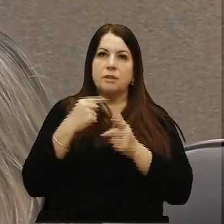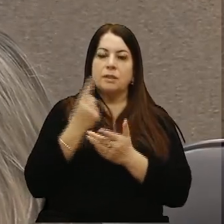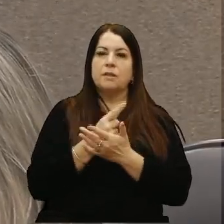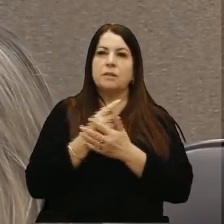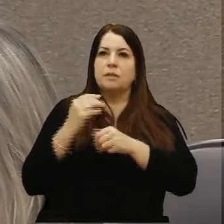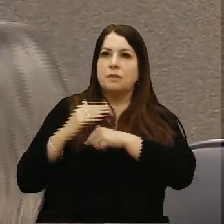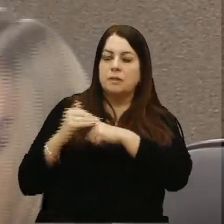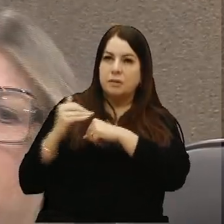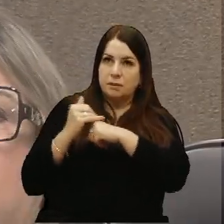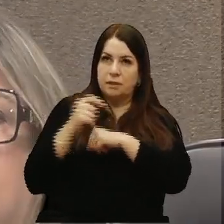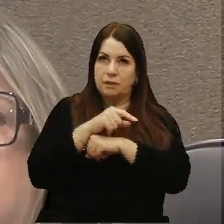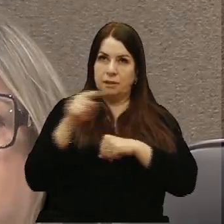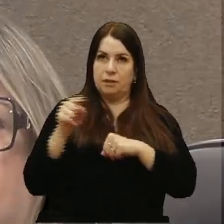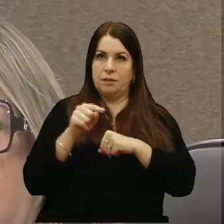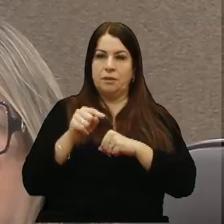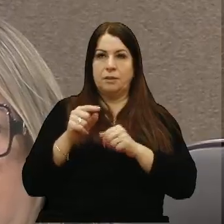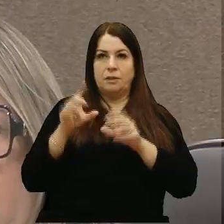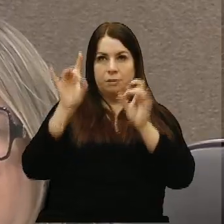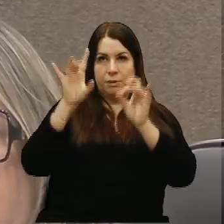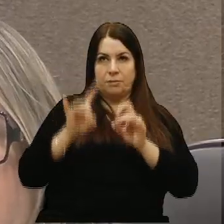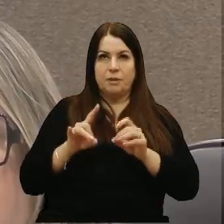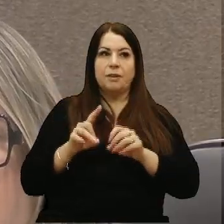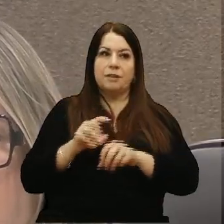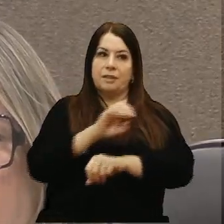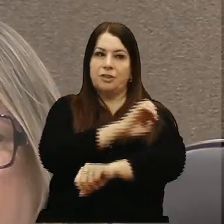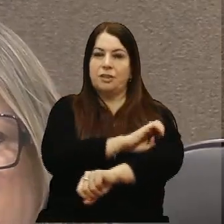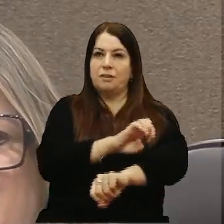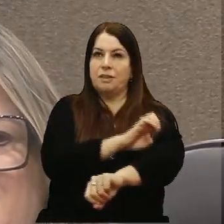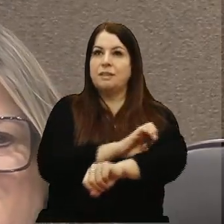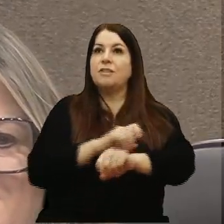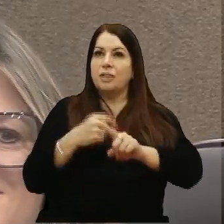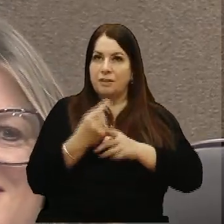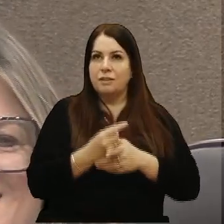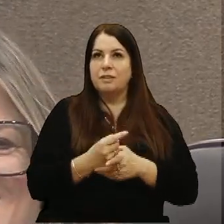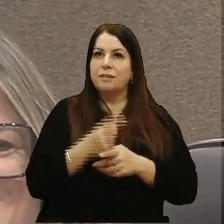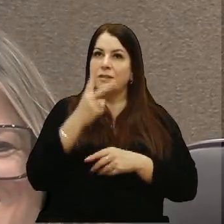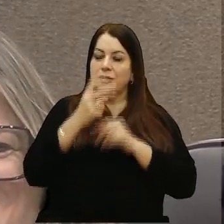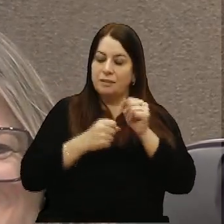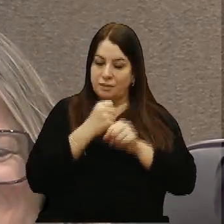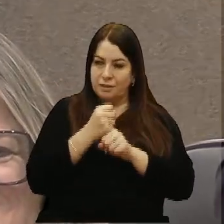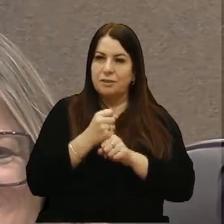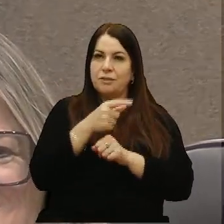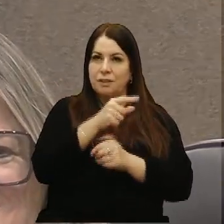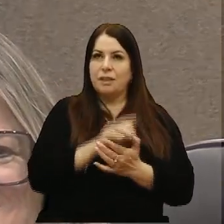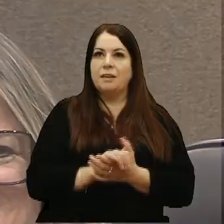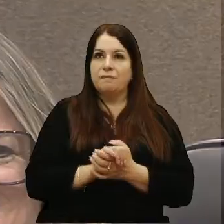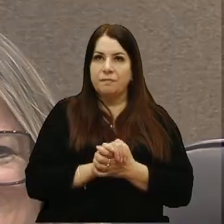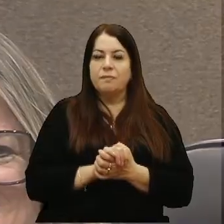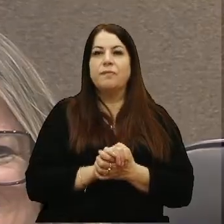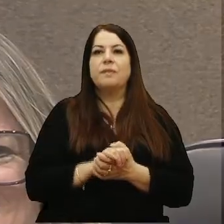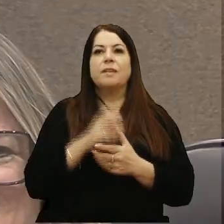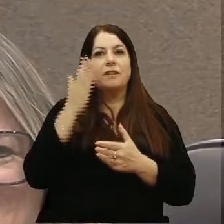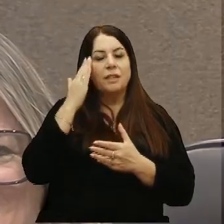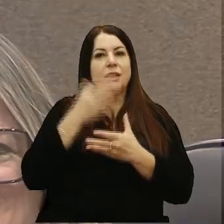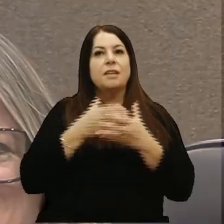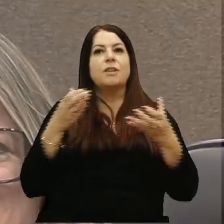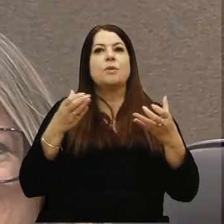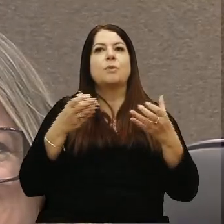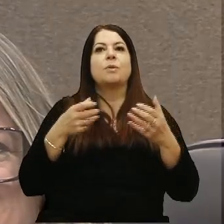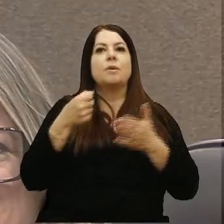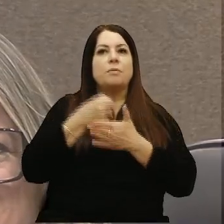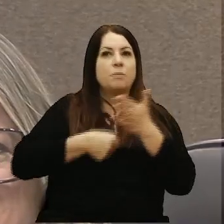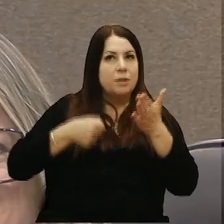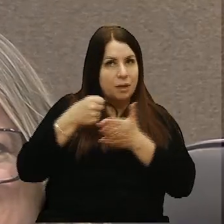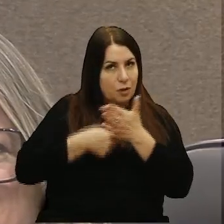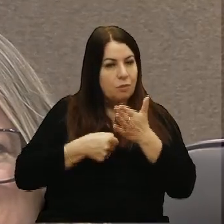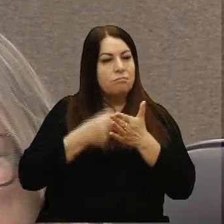né, mas especialmente ao Fris, que eu fui estagiário, tive a oportunidade de ser estagiário dele 2 anos aqui na Câmara, a gente sabe o quanto ele